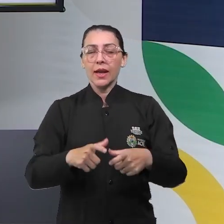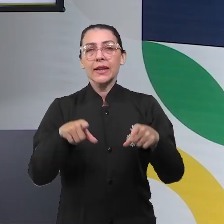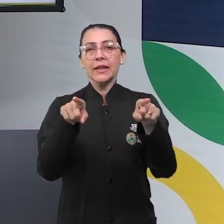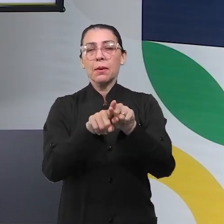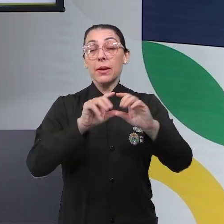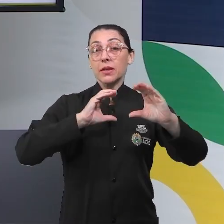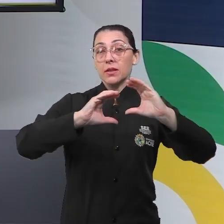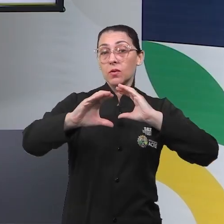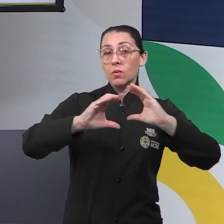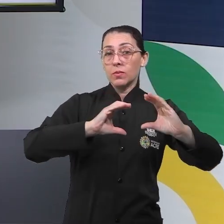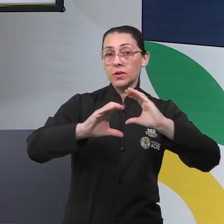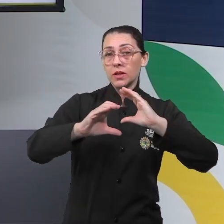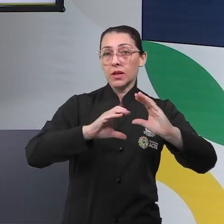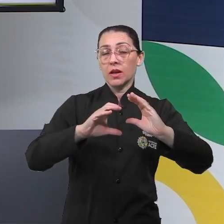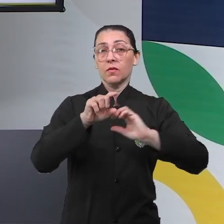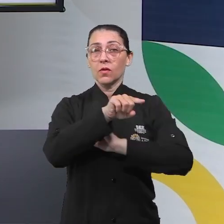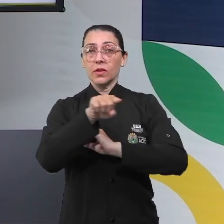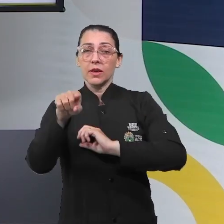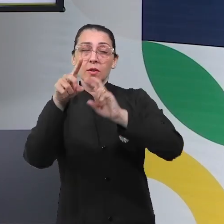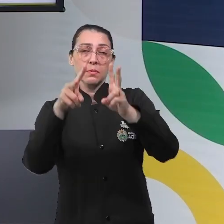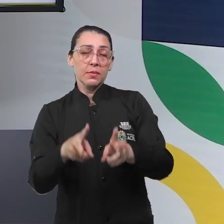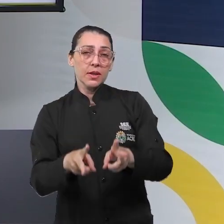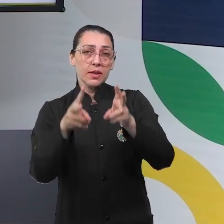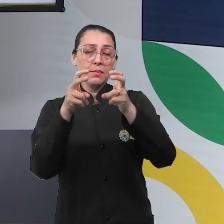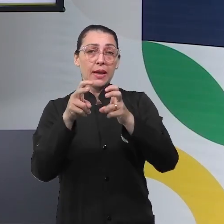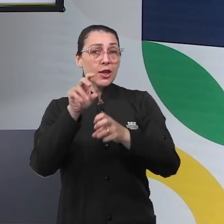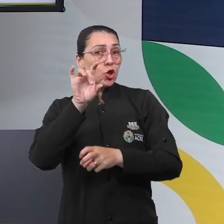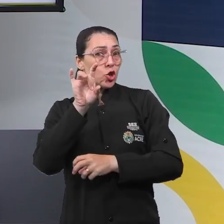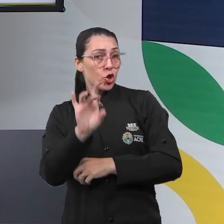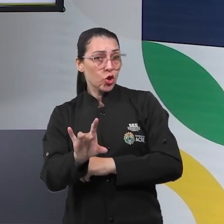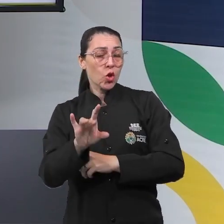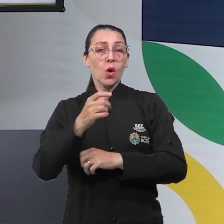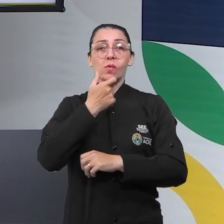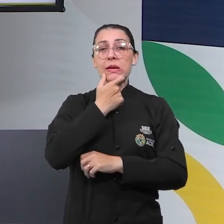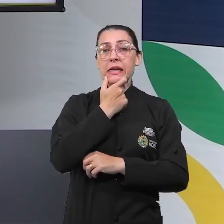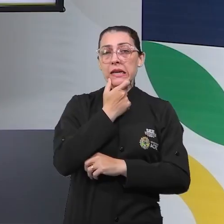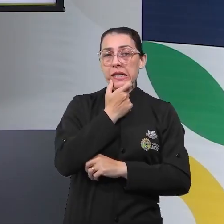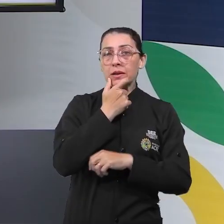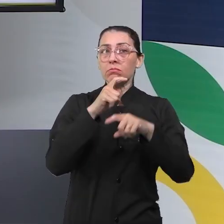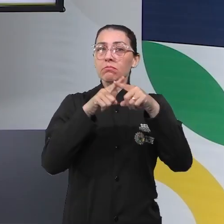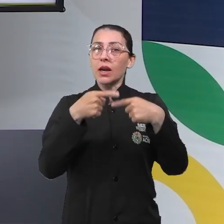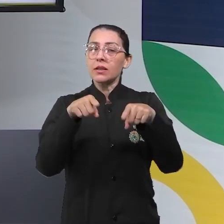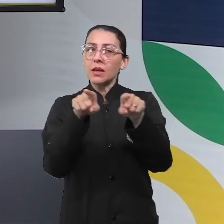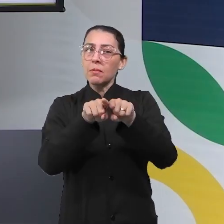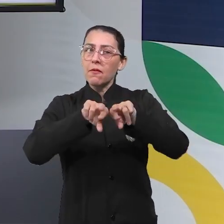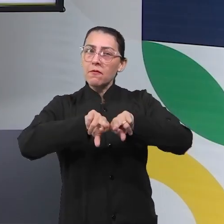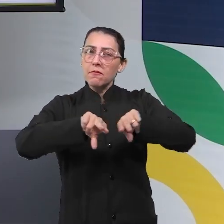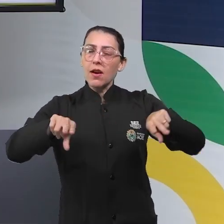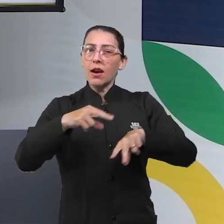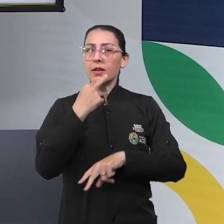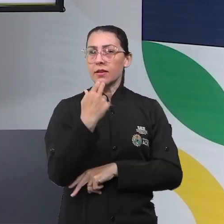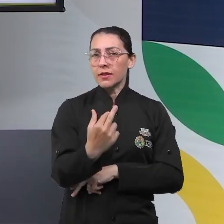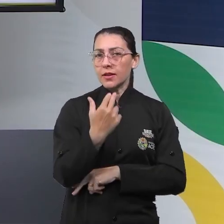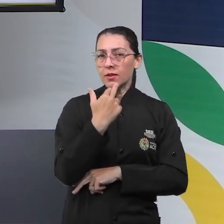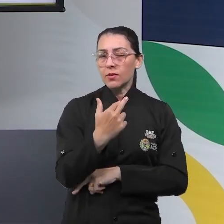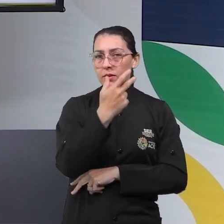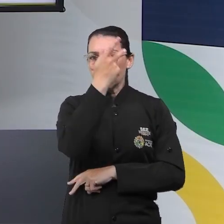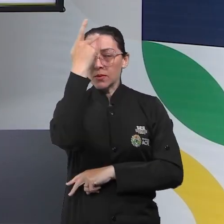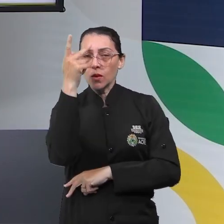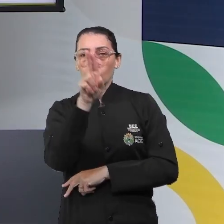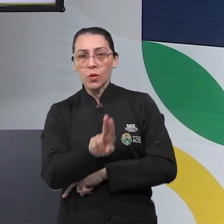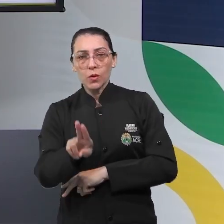se comunicando. Então, vocês vão ver que não apenas em inglês, mas também em vários idiomas, as